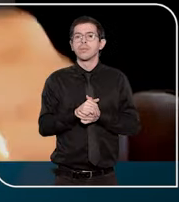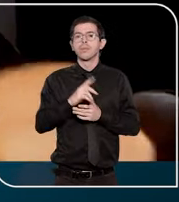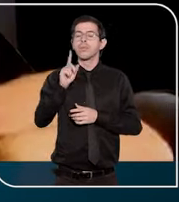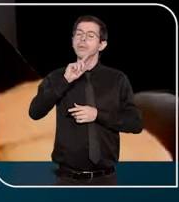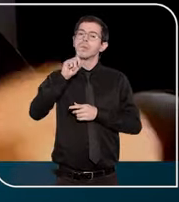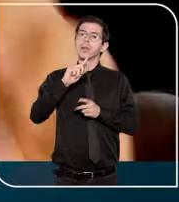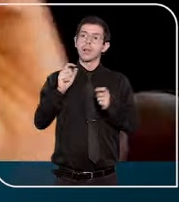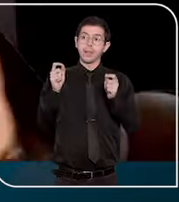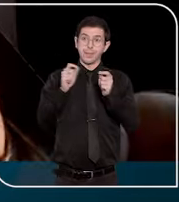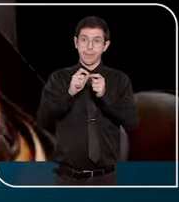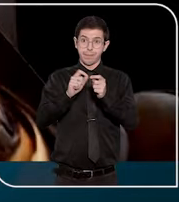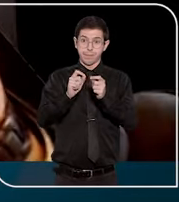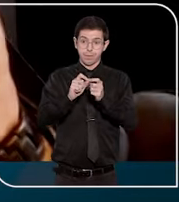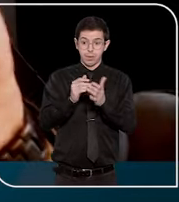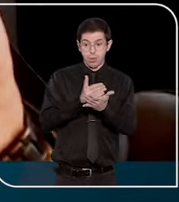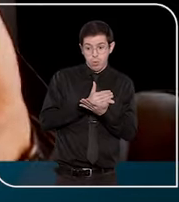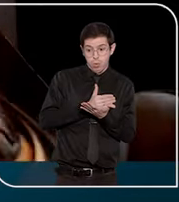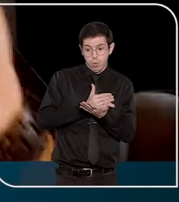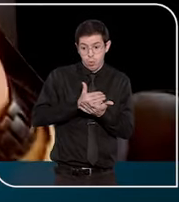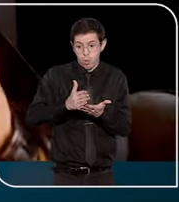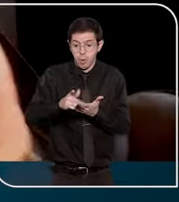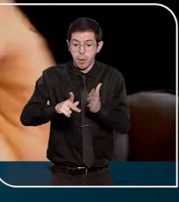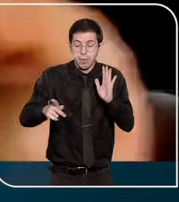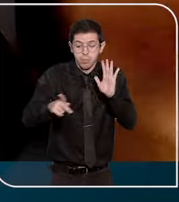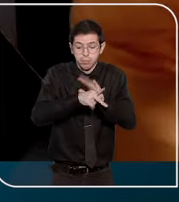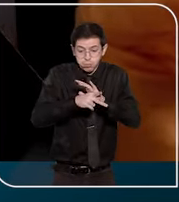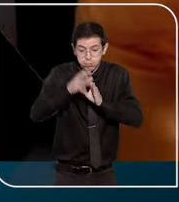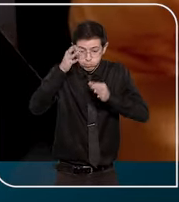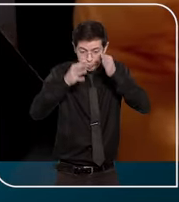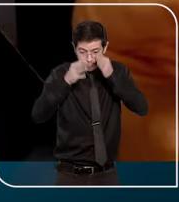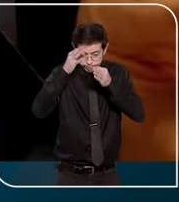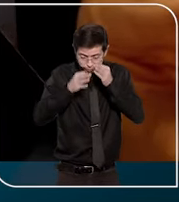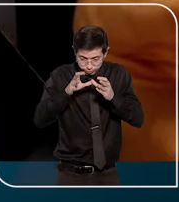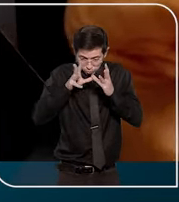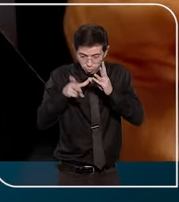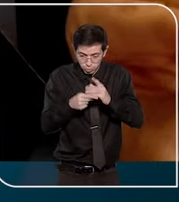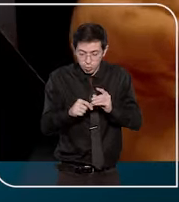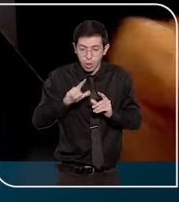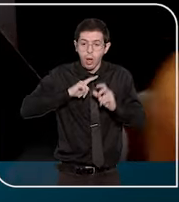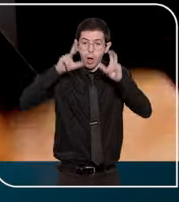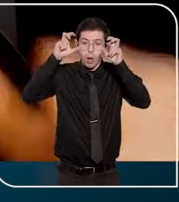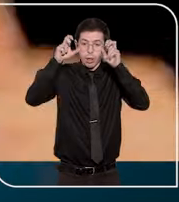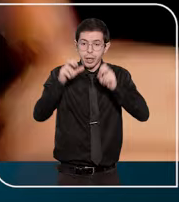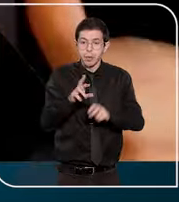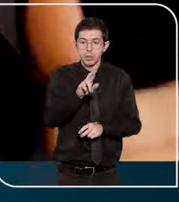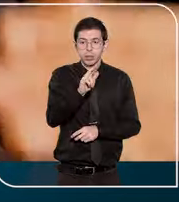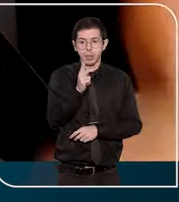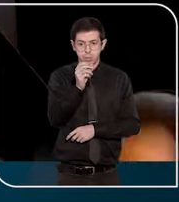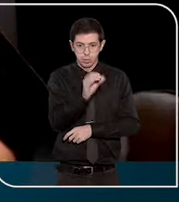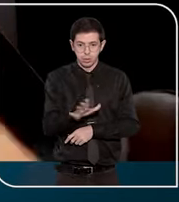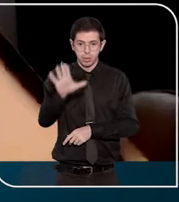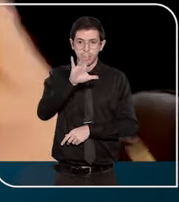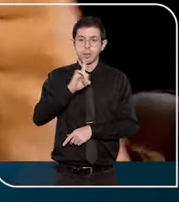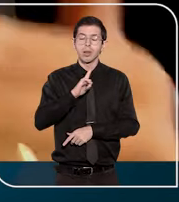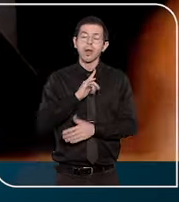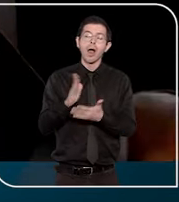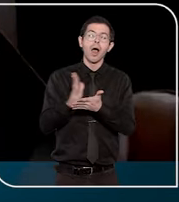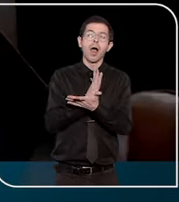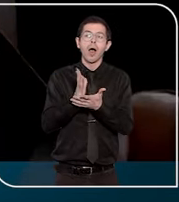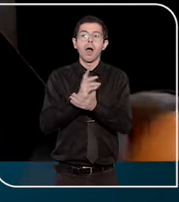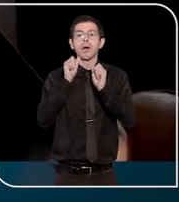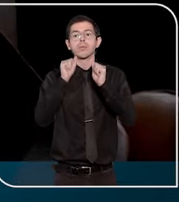feito primeiramente esse juízo de conformidade aos temas da repercussão geral, porque tem algo que vai